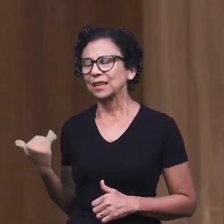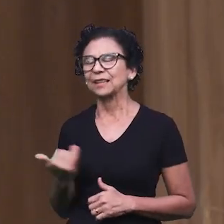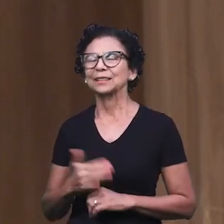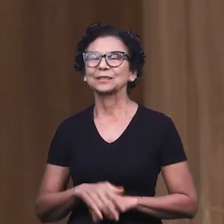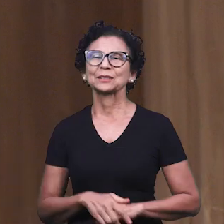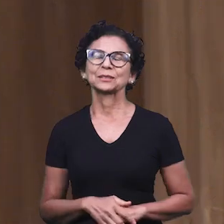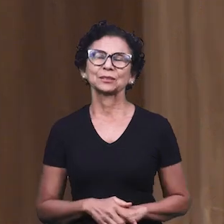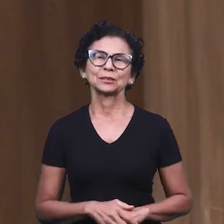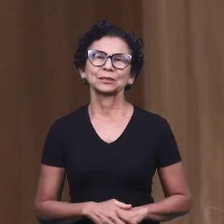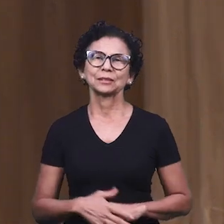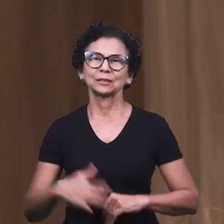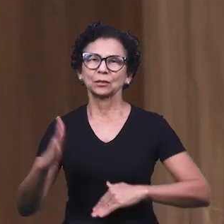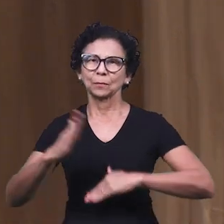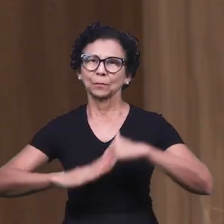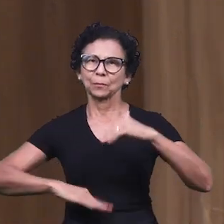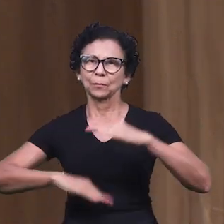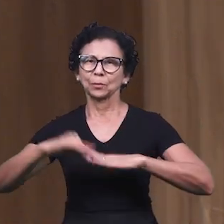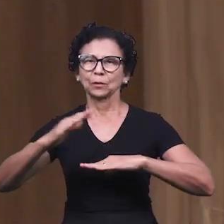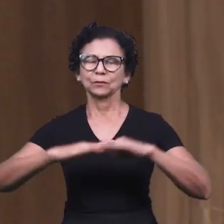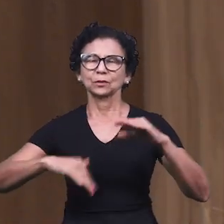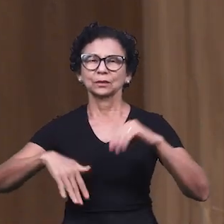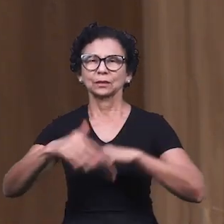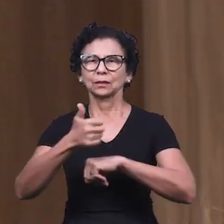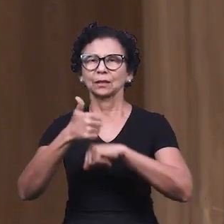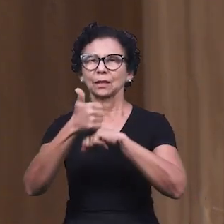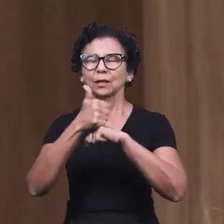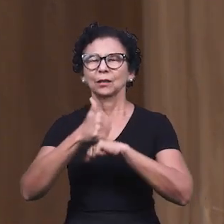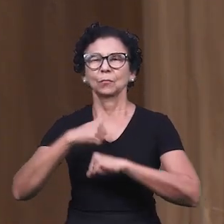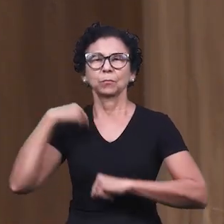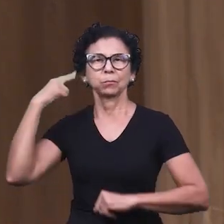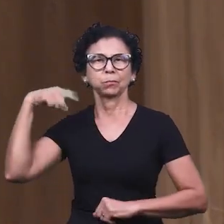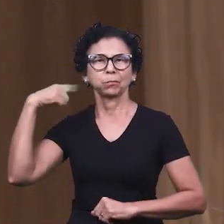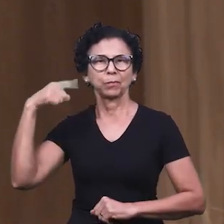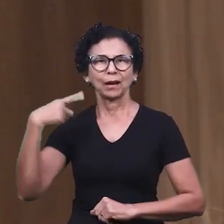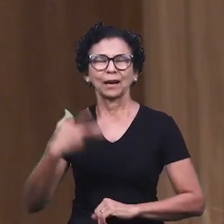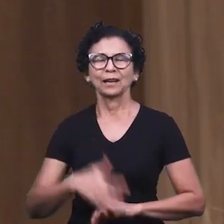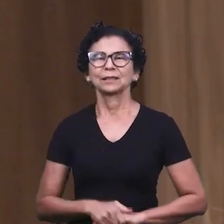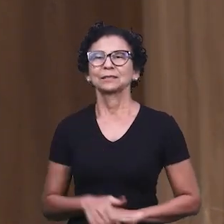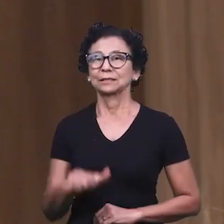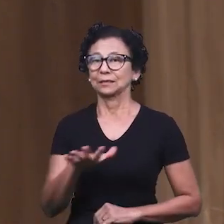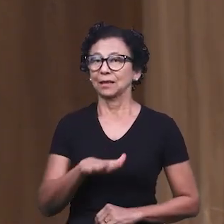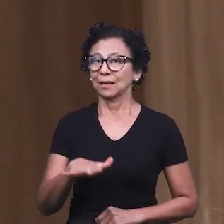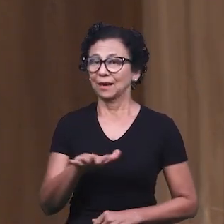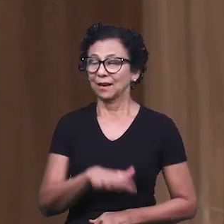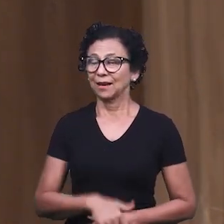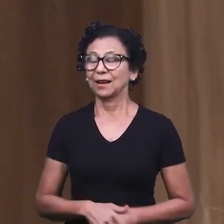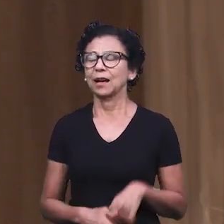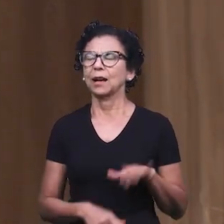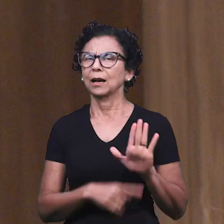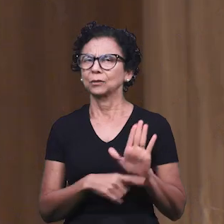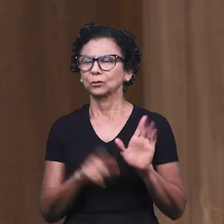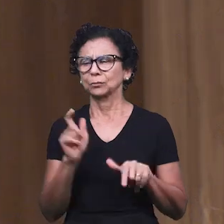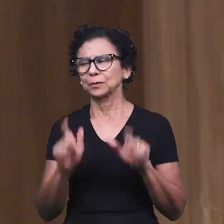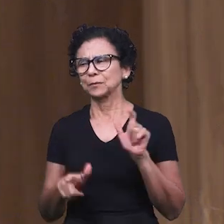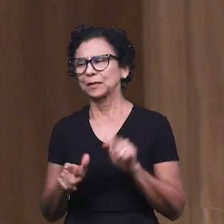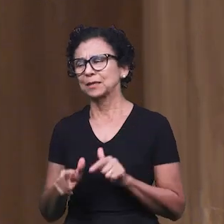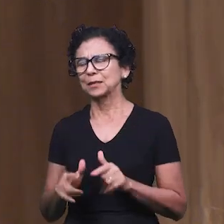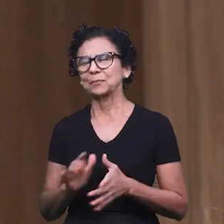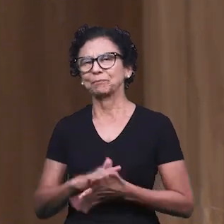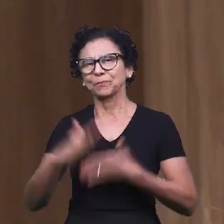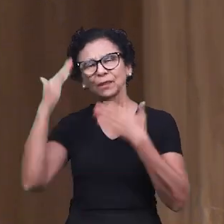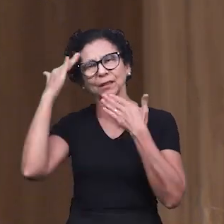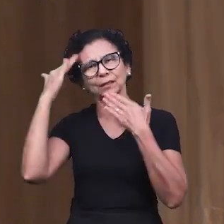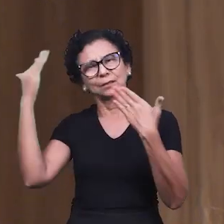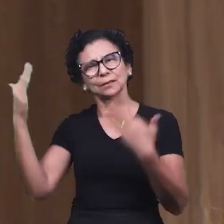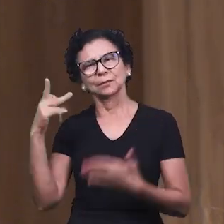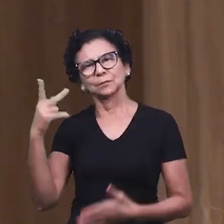da área, né, na condição de defensoria pública, na condição de Ministério Público, na condição de PROCON. Não deixe que a